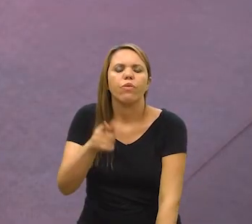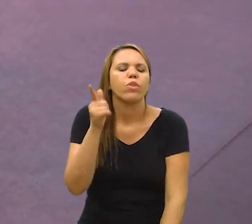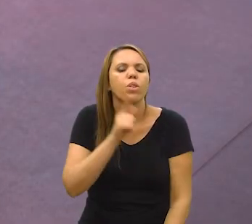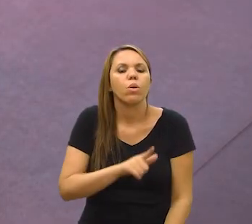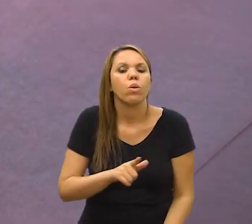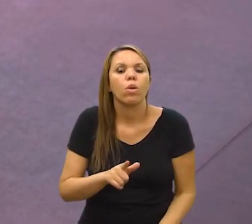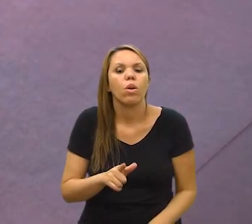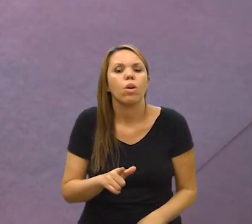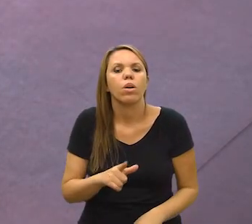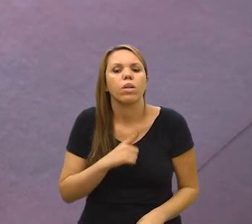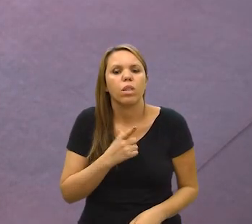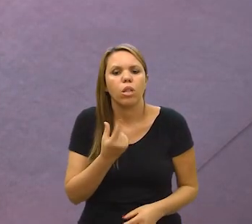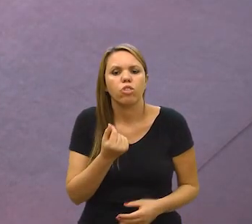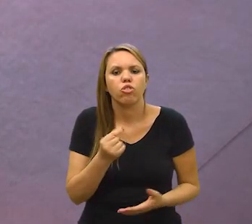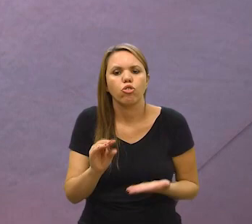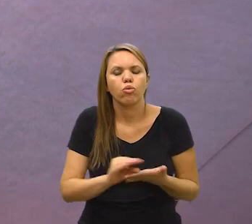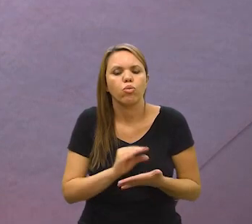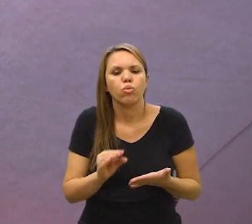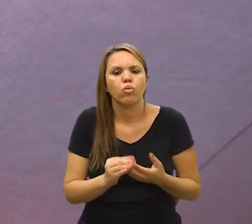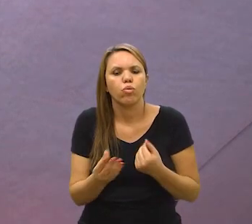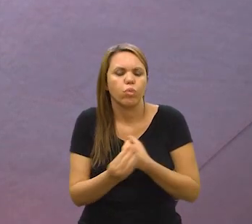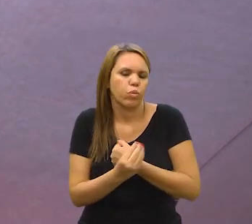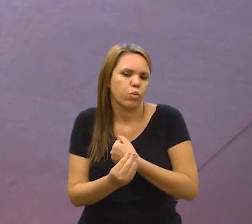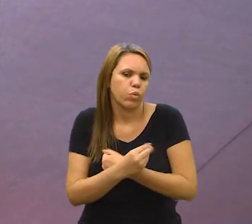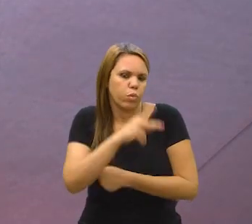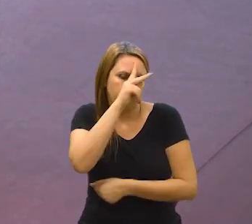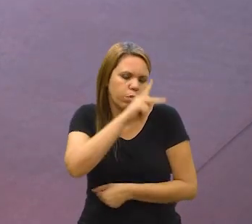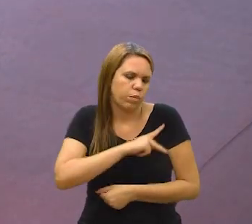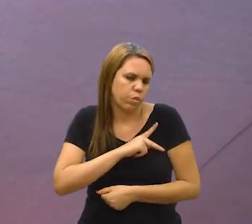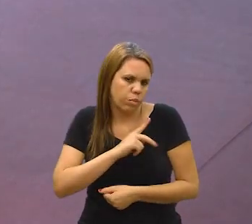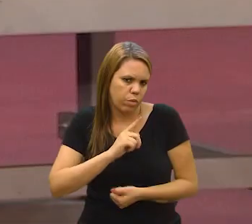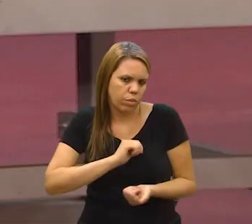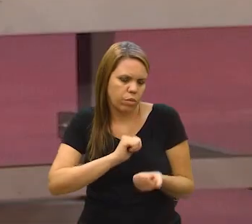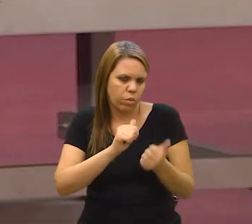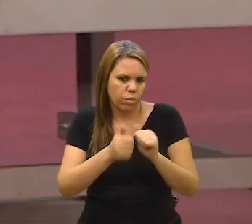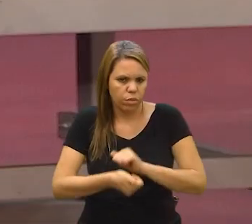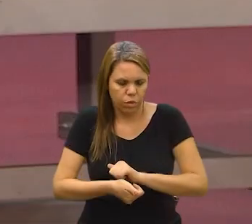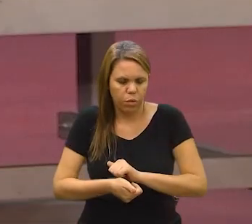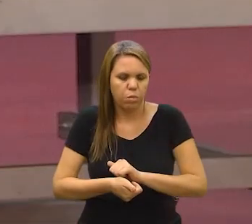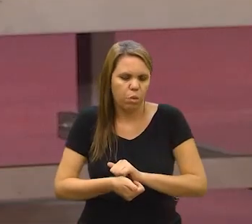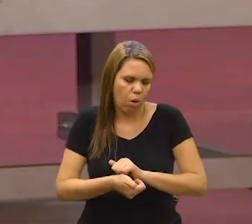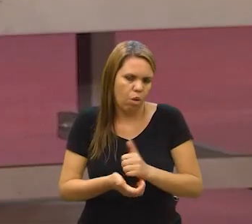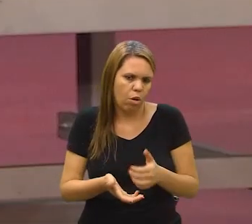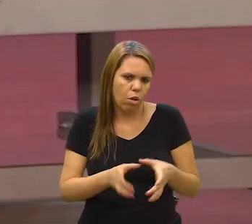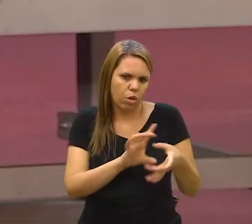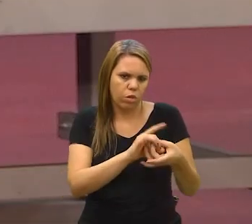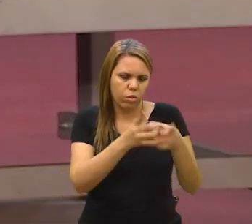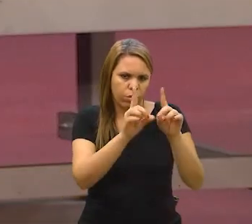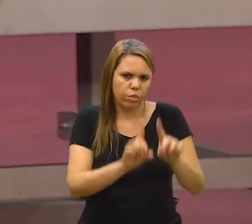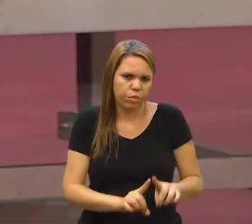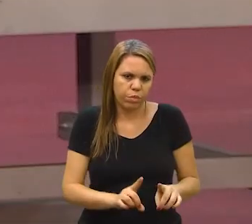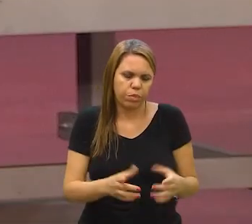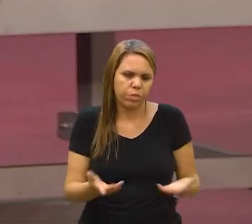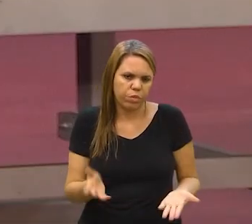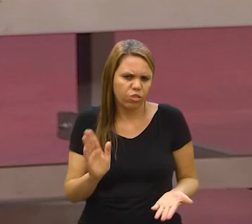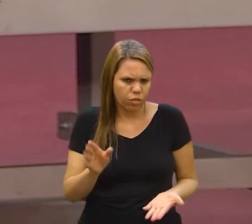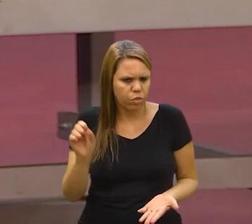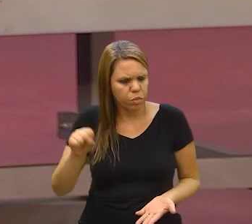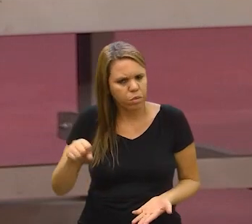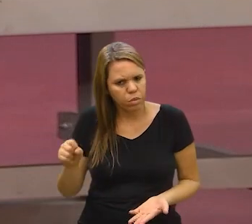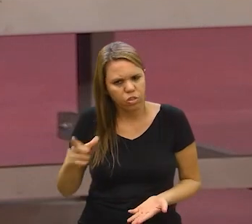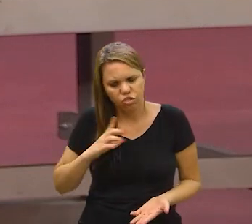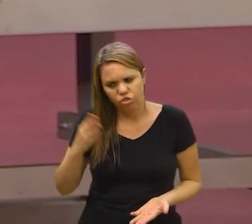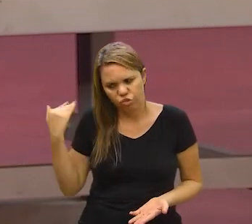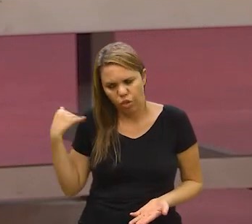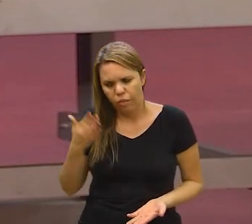consegue se sustentar financeiramente como um atleta paralímpico? Sim, no momento eu digo para você que sim. Teve